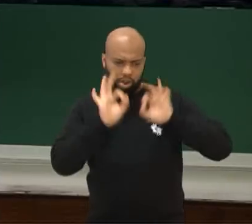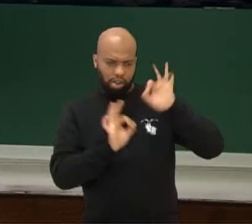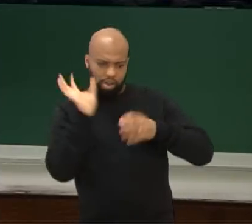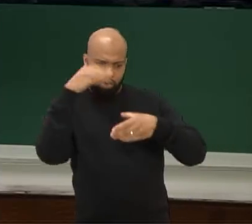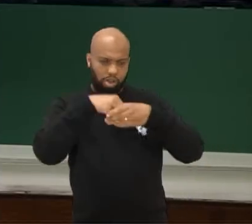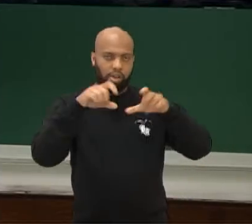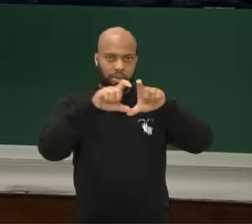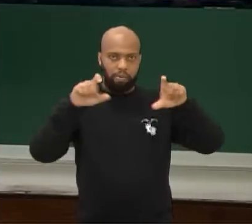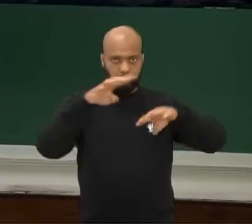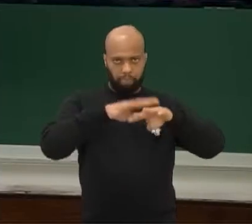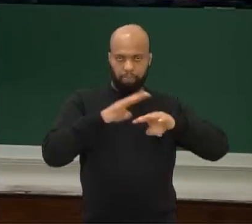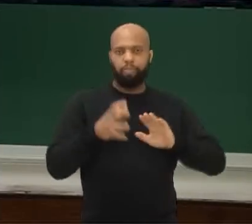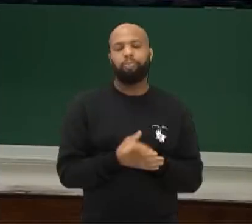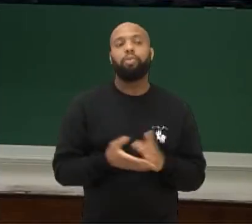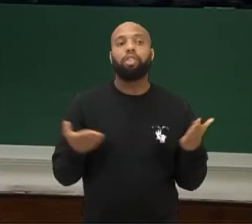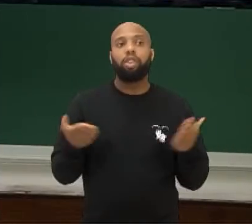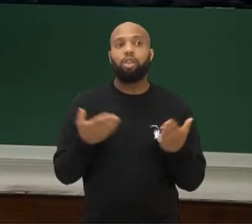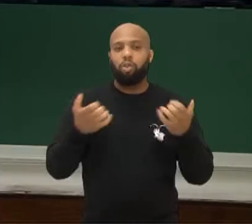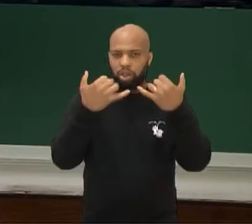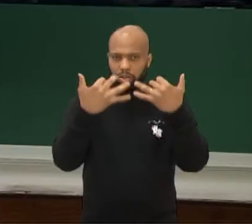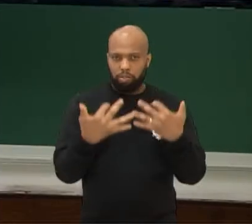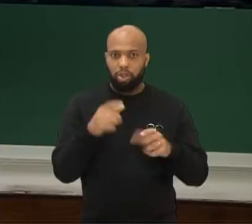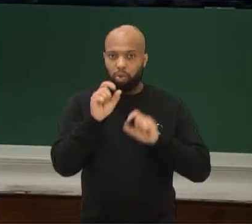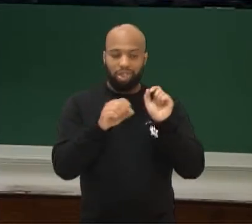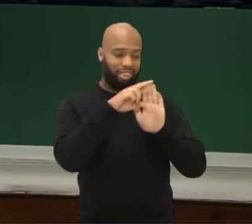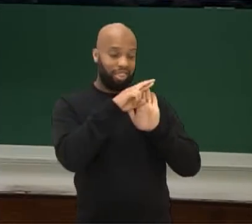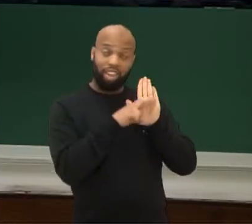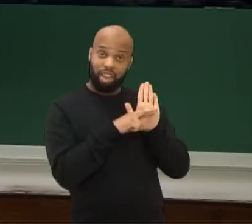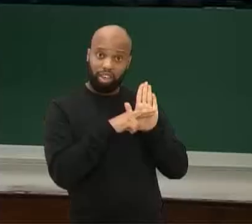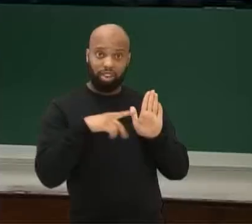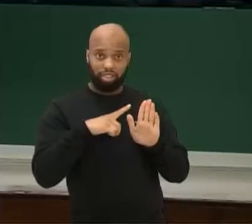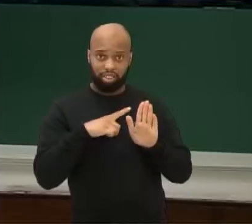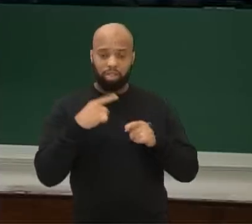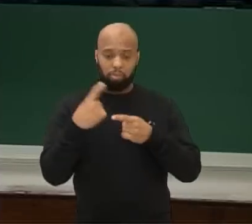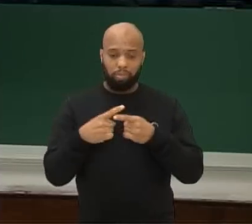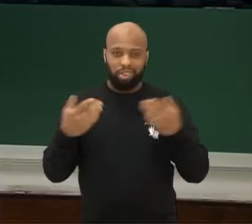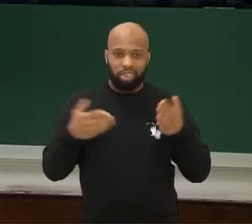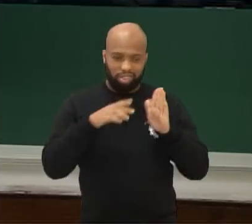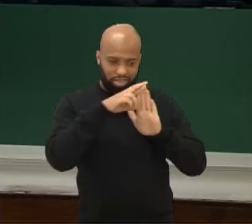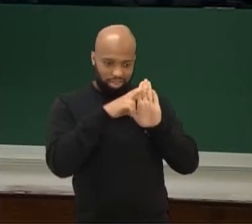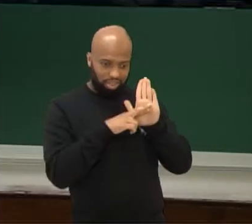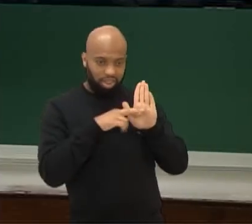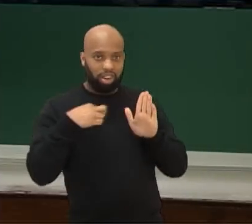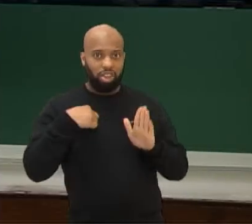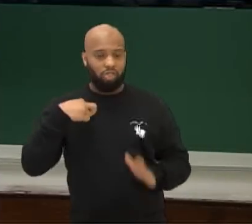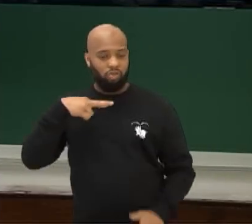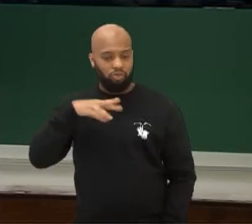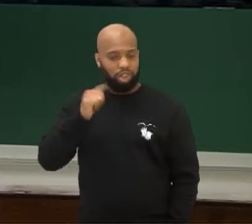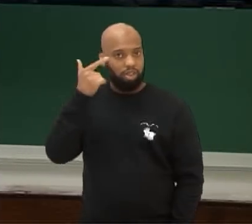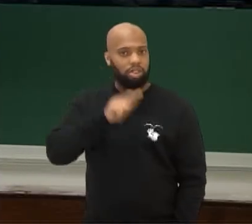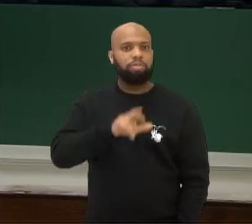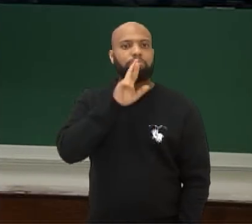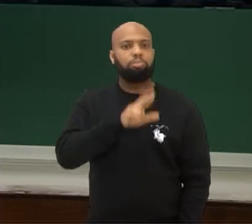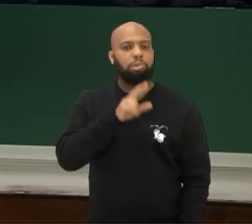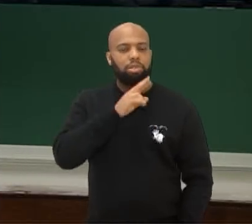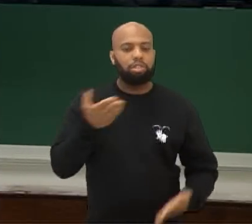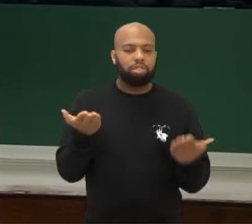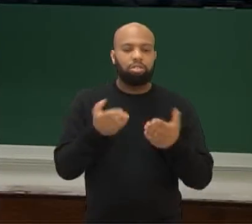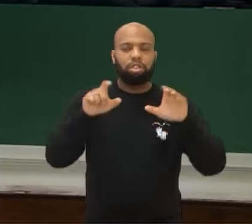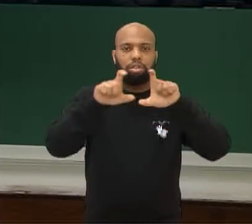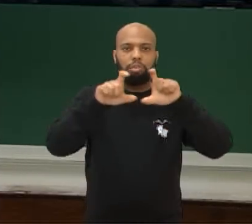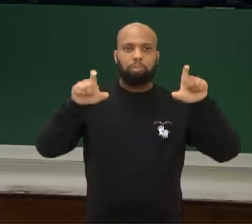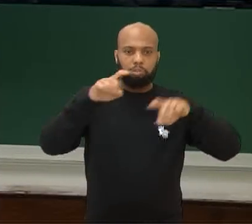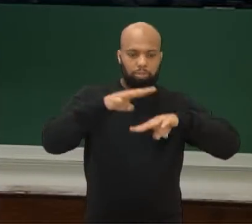um pouquinho dos princípios. Por quê? É pelos princípios que eu vou conseguir resolver uma